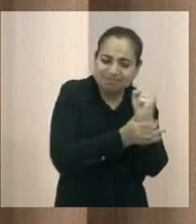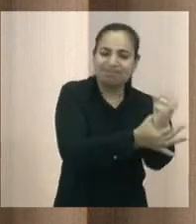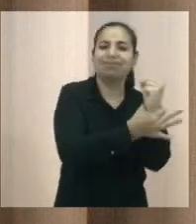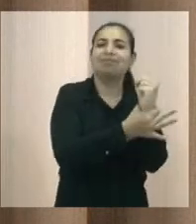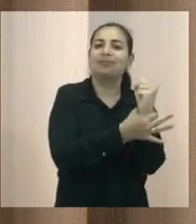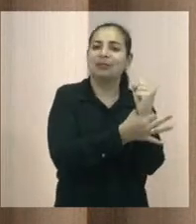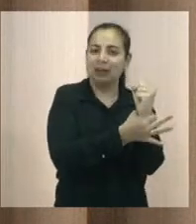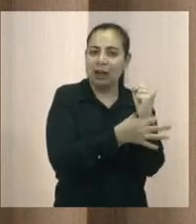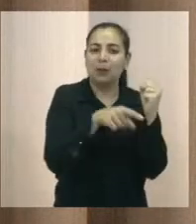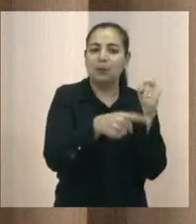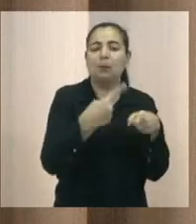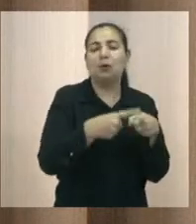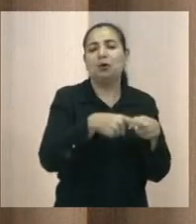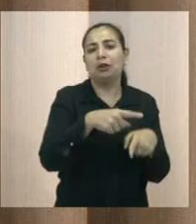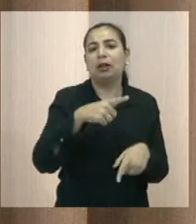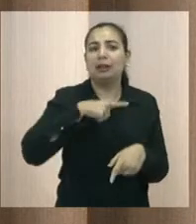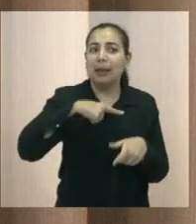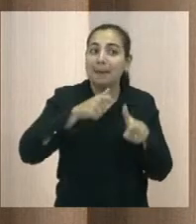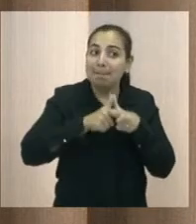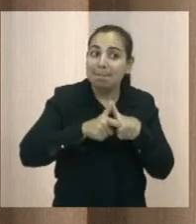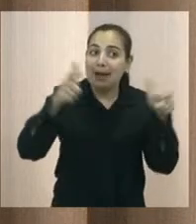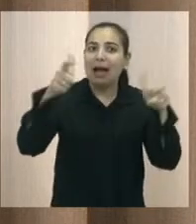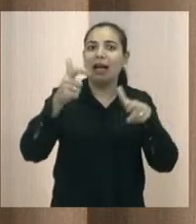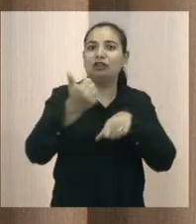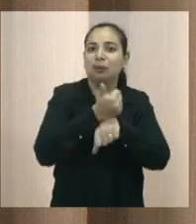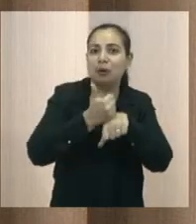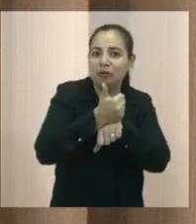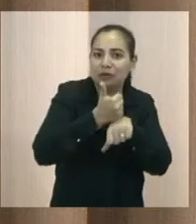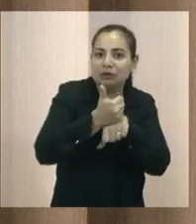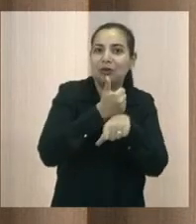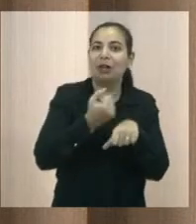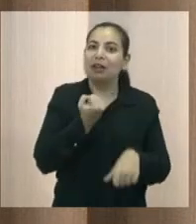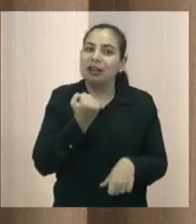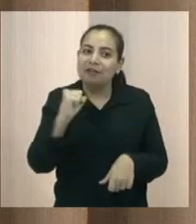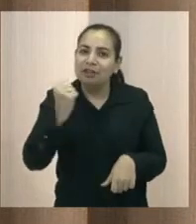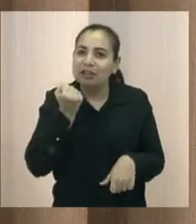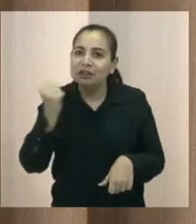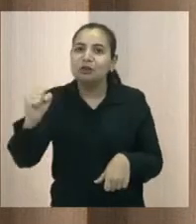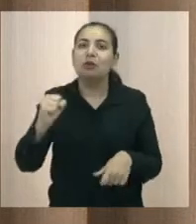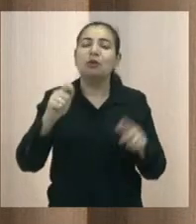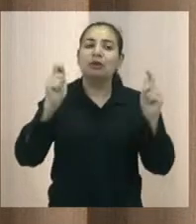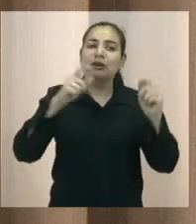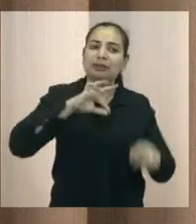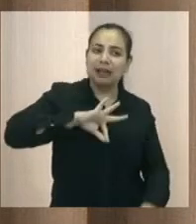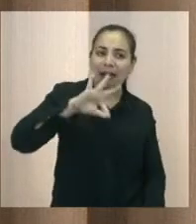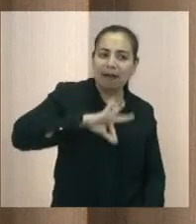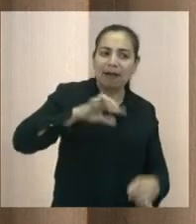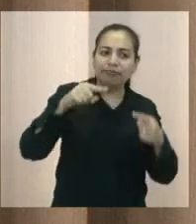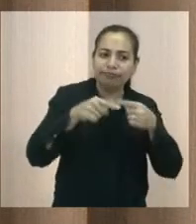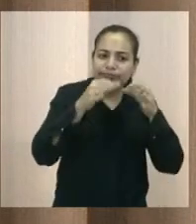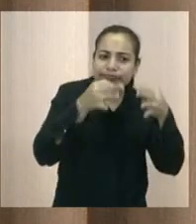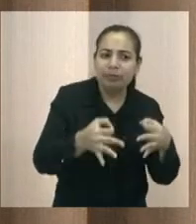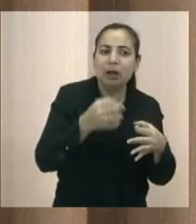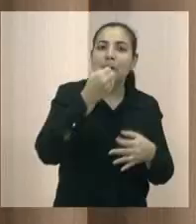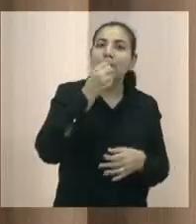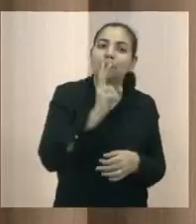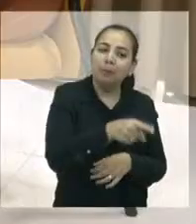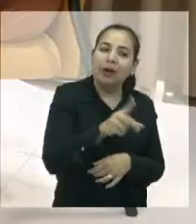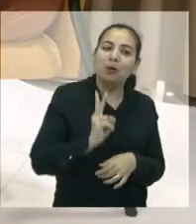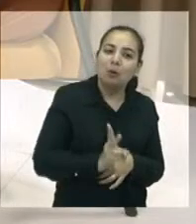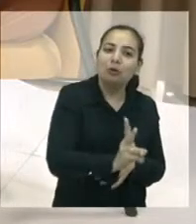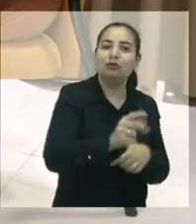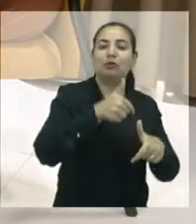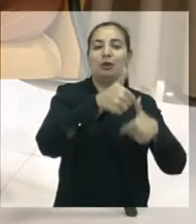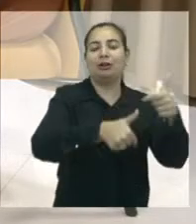número de defensores, né, com salários dignos também, para que a gente possa ter uma instituição bem atuante. Isso é